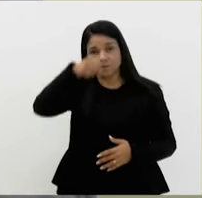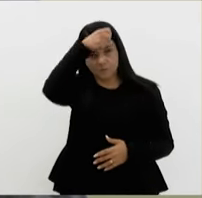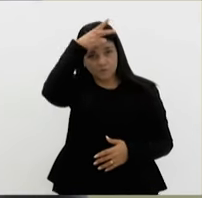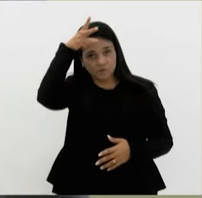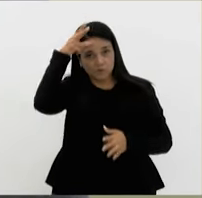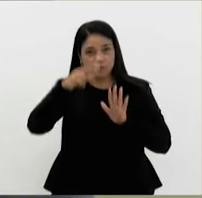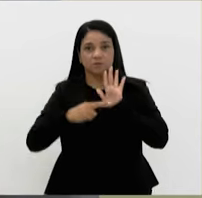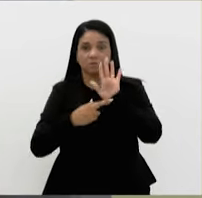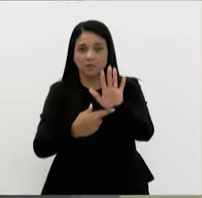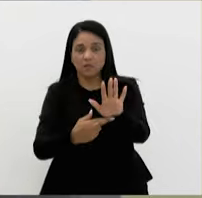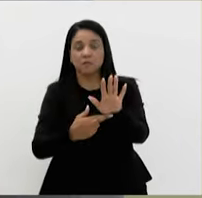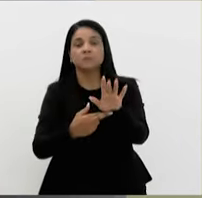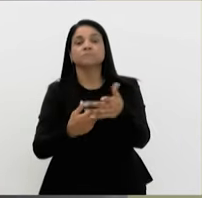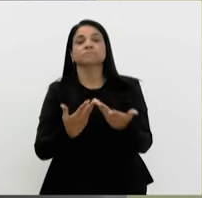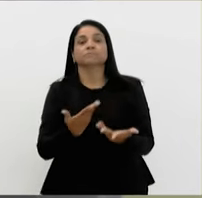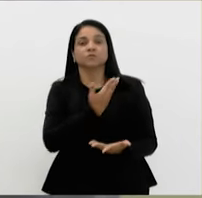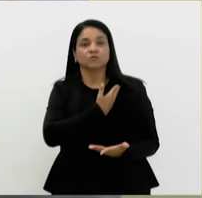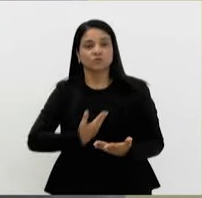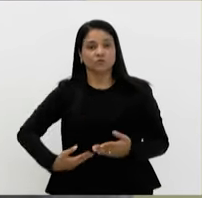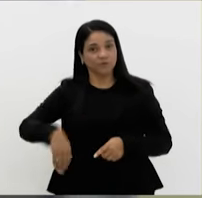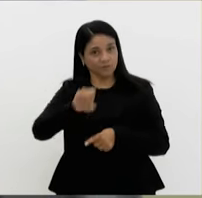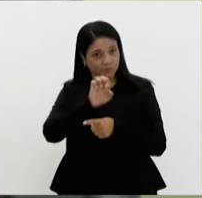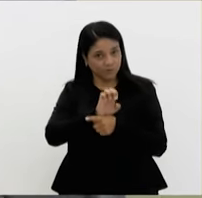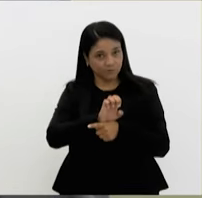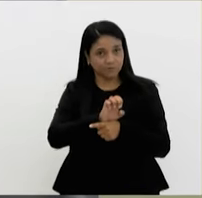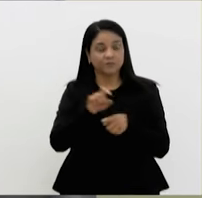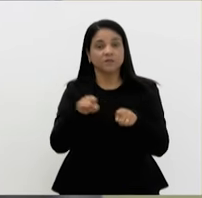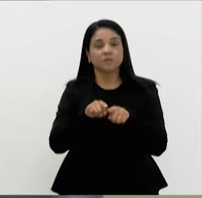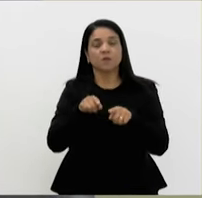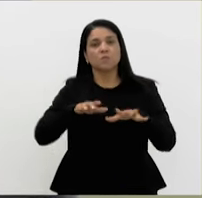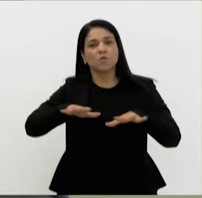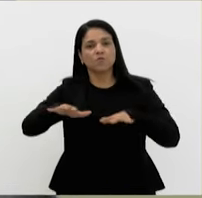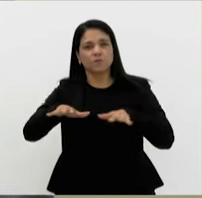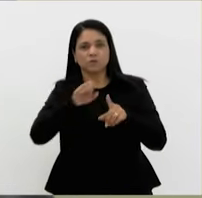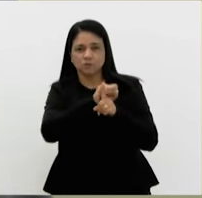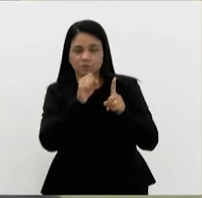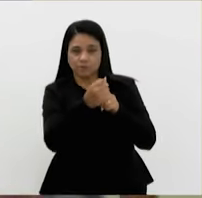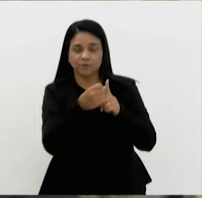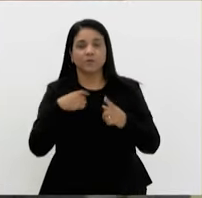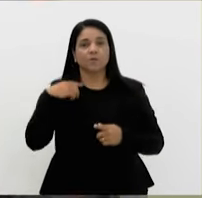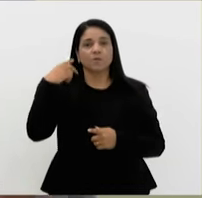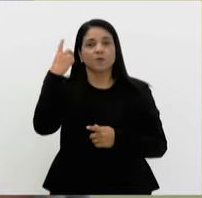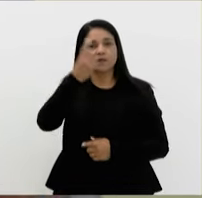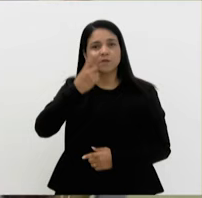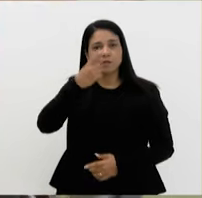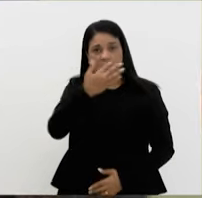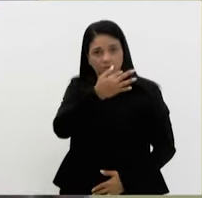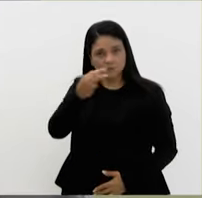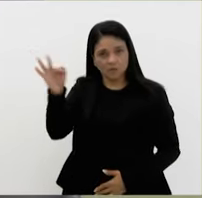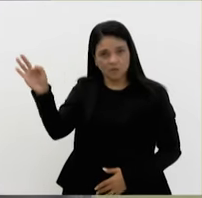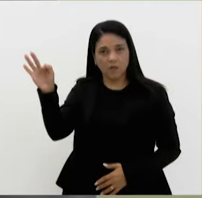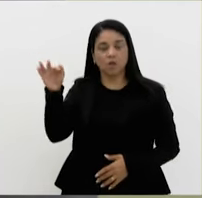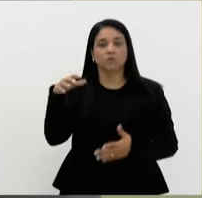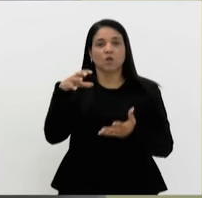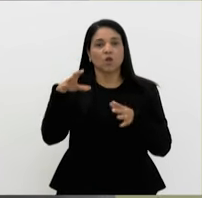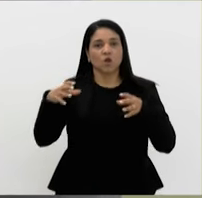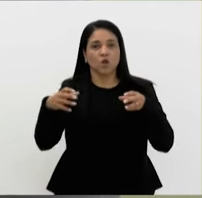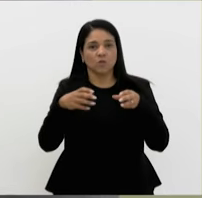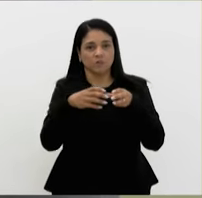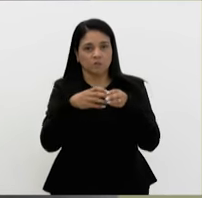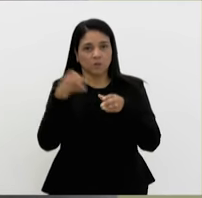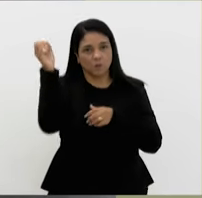também do governo do estado, e também representações dos movimentos sociais. Tivemos uma deputada federal da Comissão Nacional de Saneamento, a